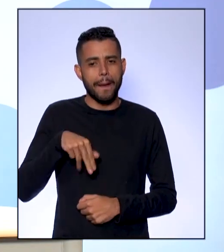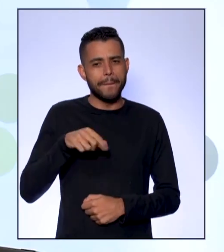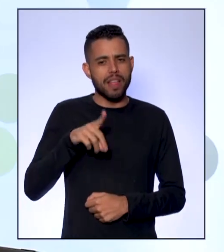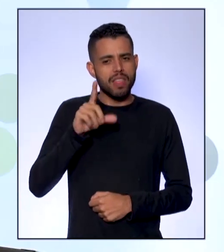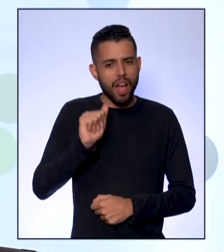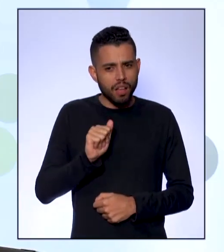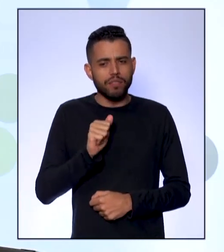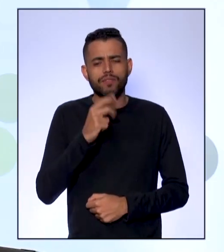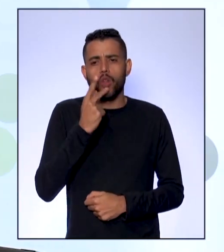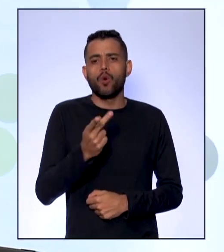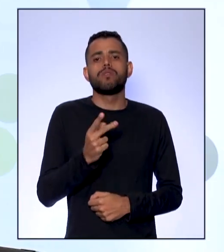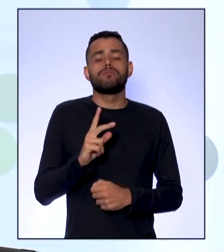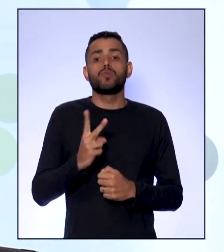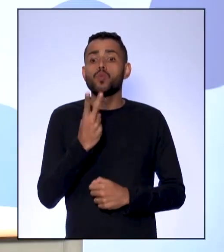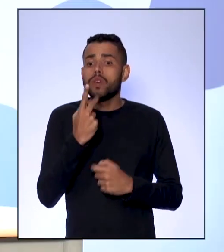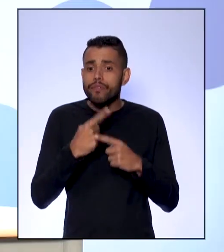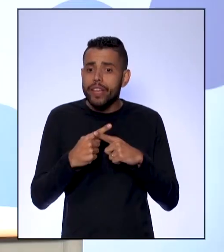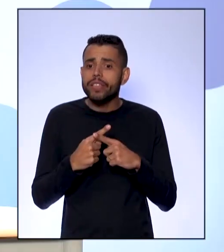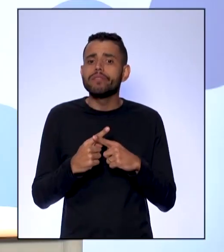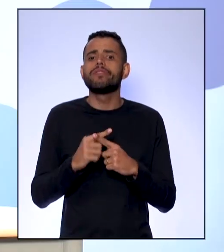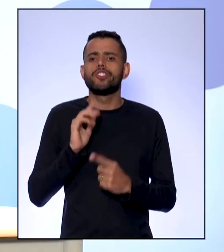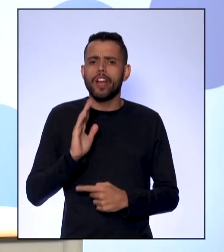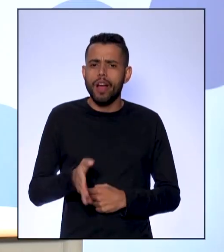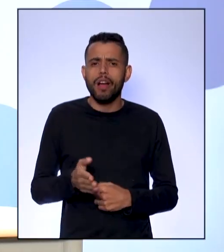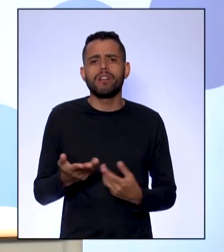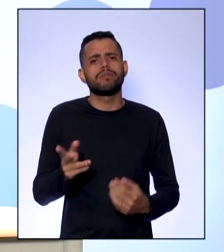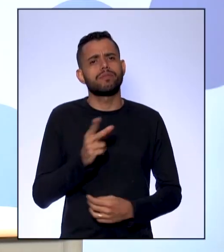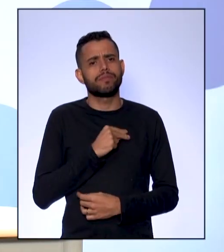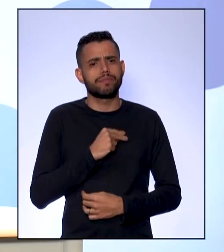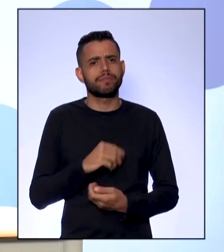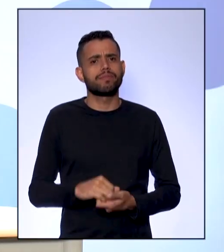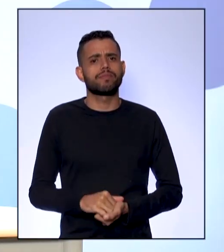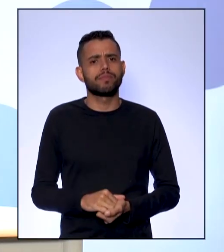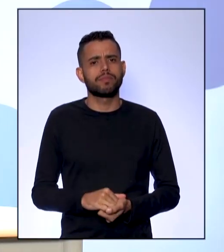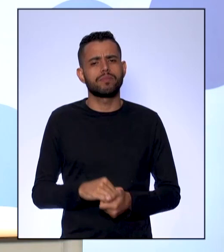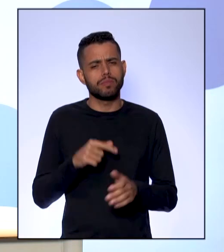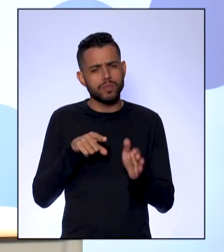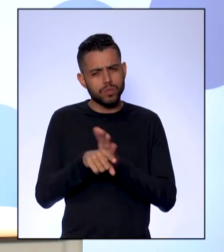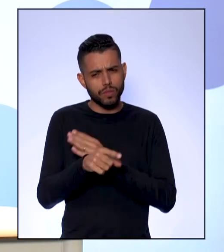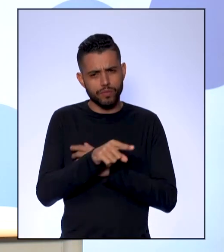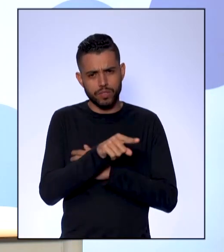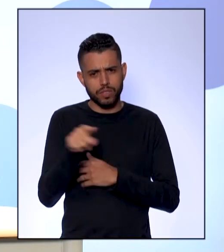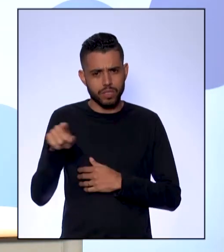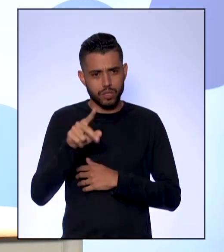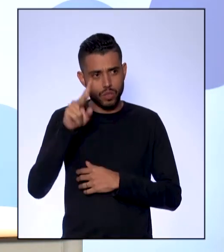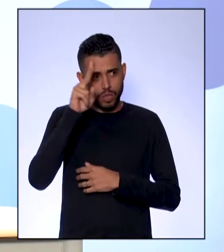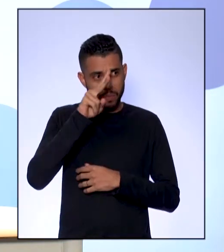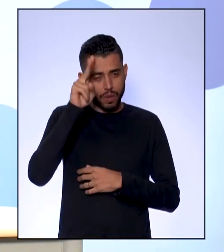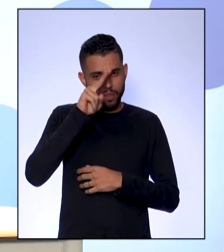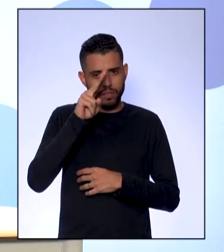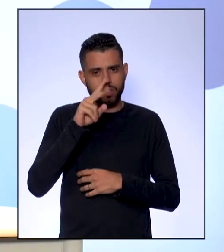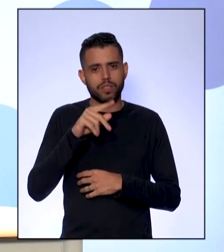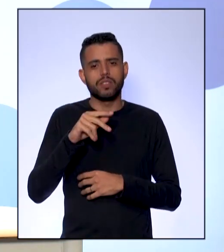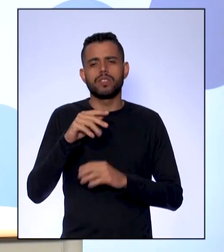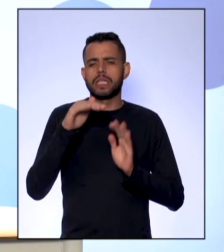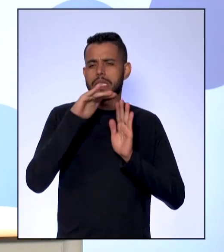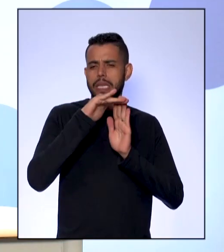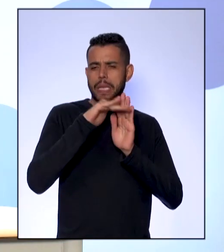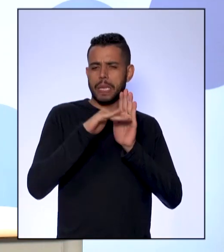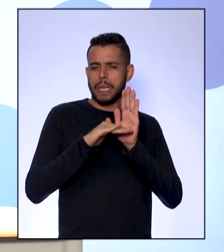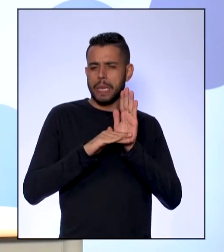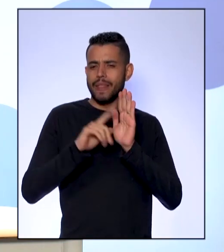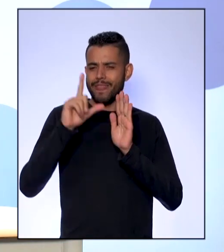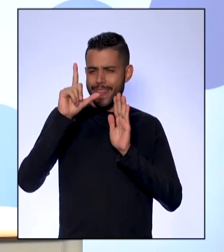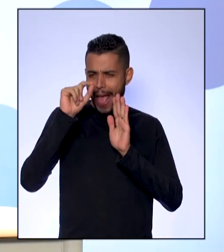2 vezes já aconteceu. Gente, deixa eu perguntar uma coisa para vocês. Vocês estão lembrando que até aqueles top 10 que vocês fazem